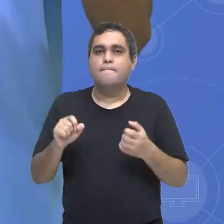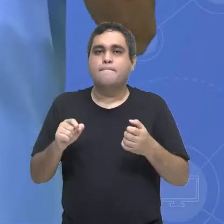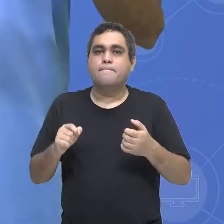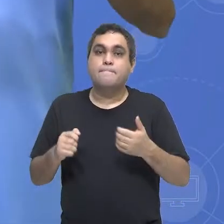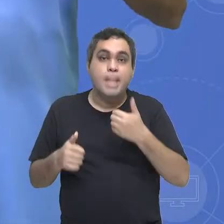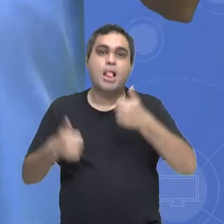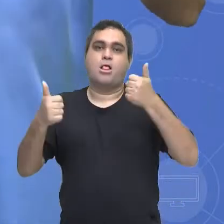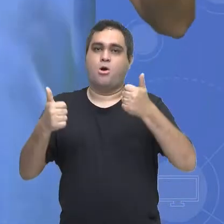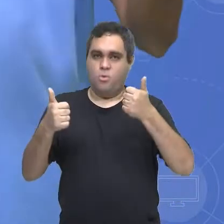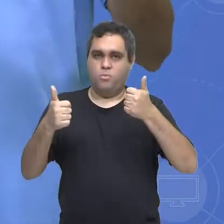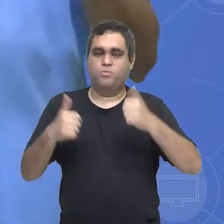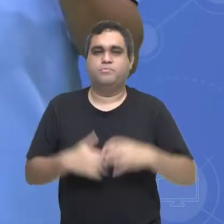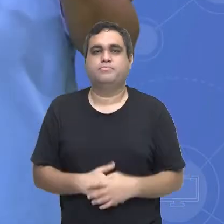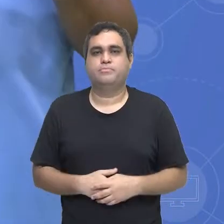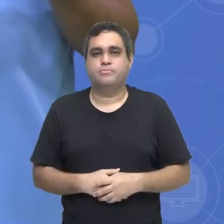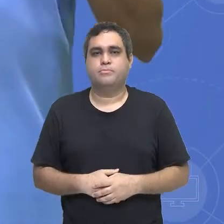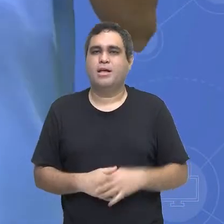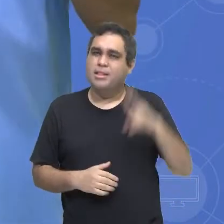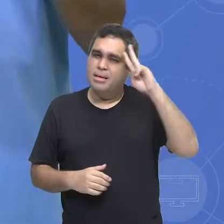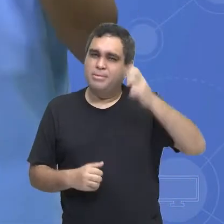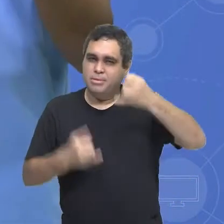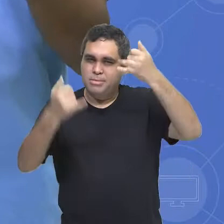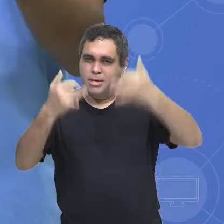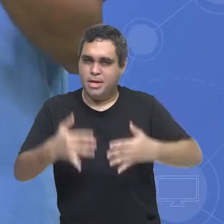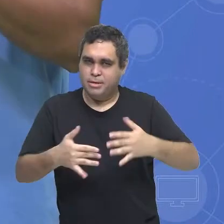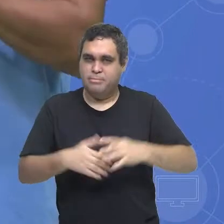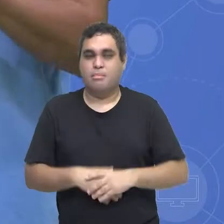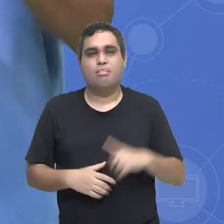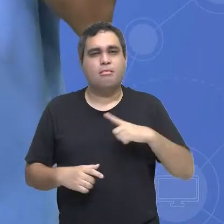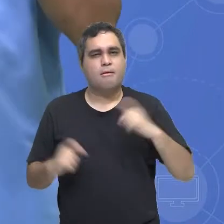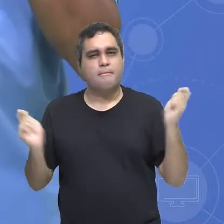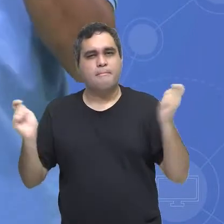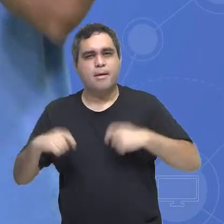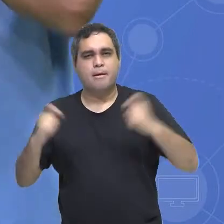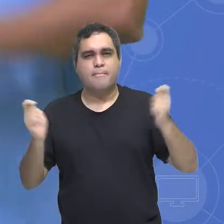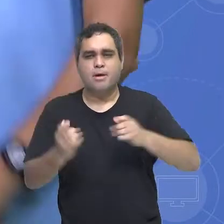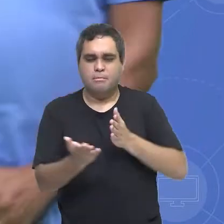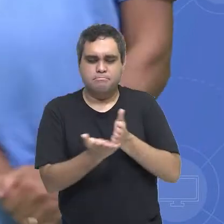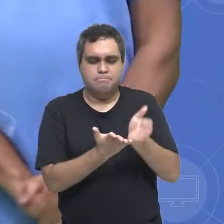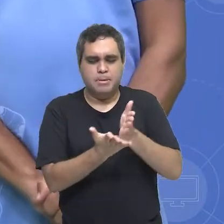Lá atrás eu estava falando para vocês, existem muitas possibilidades,